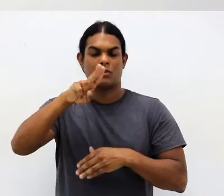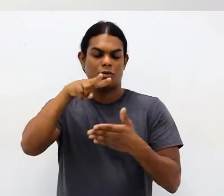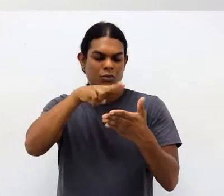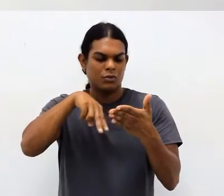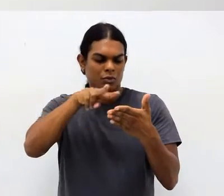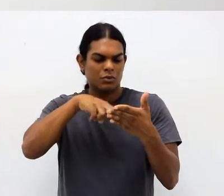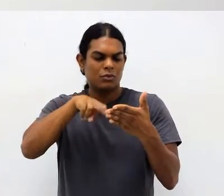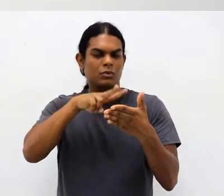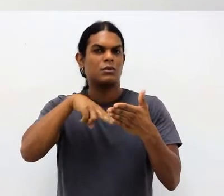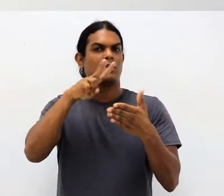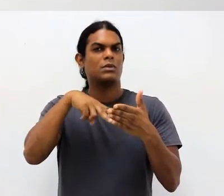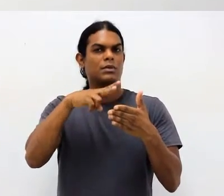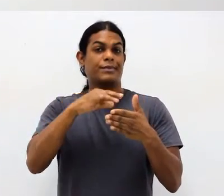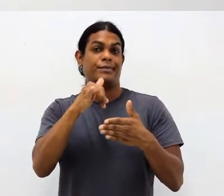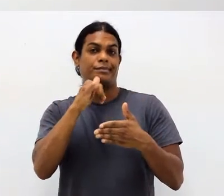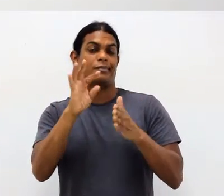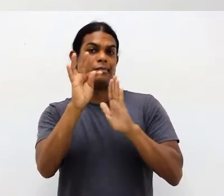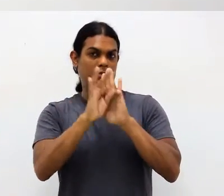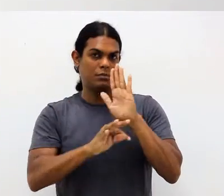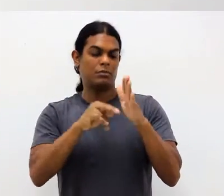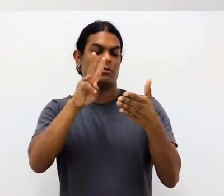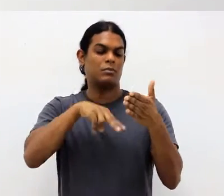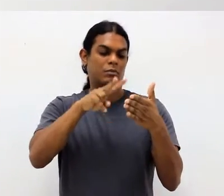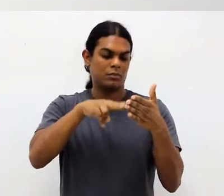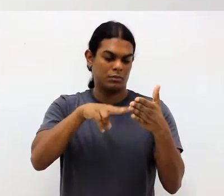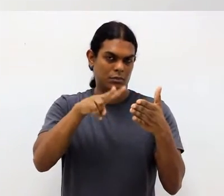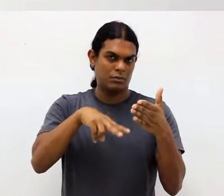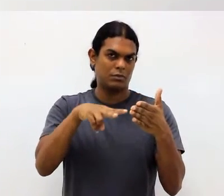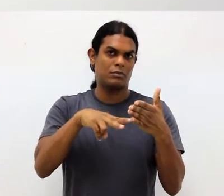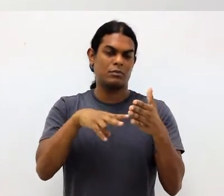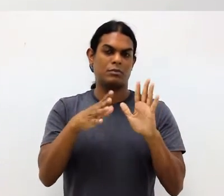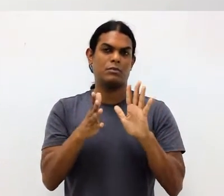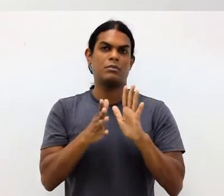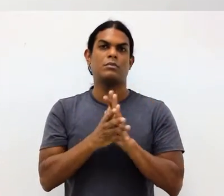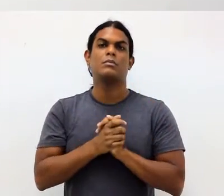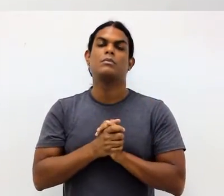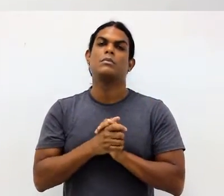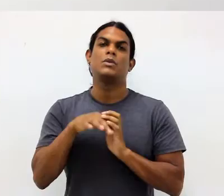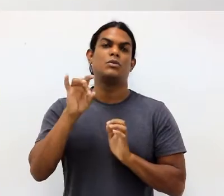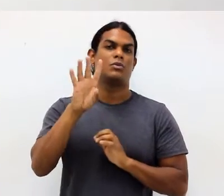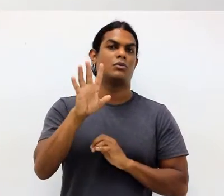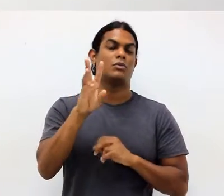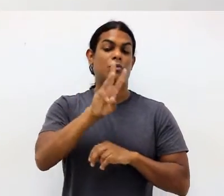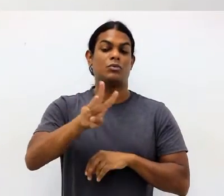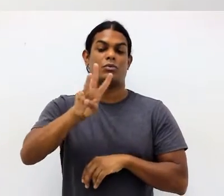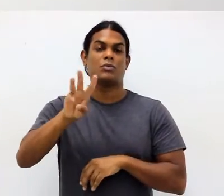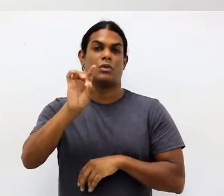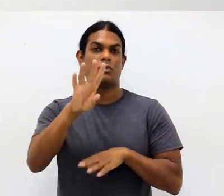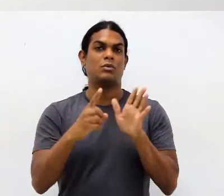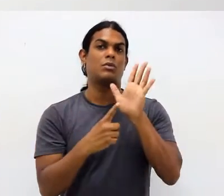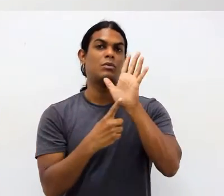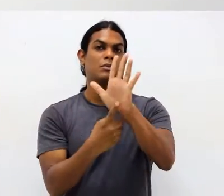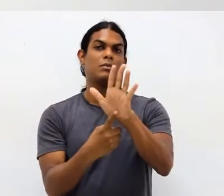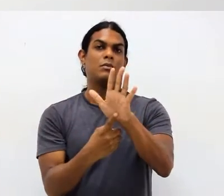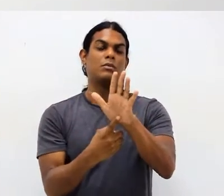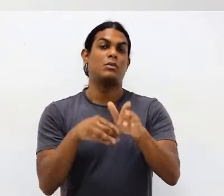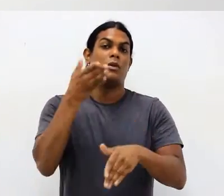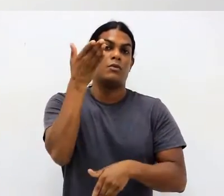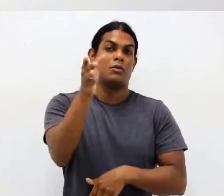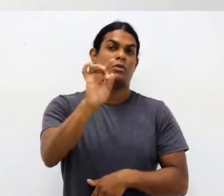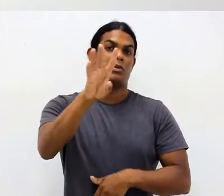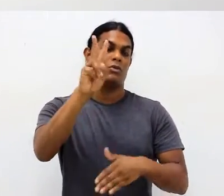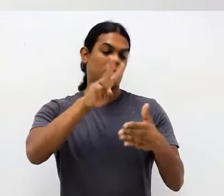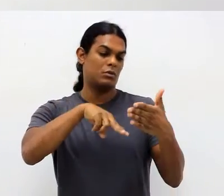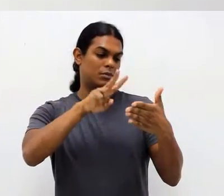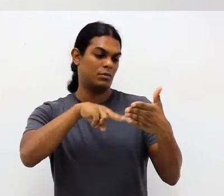aquele conteúdo e fazer a leitura daquele material. Essa é a única função que nós temos, a função de espectador. Então a gente vai ler